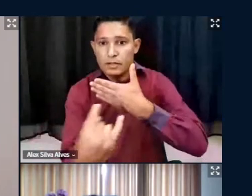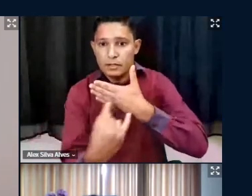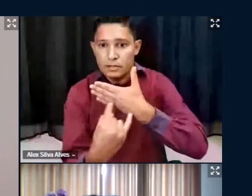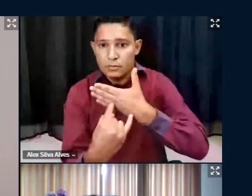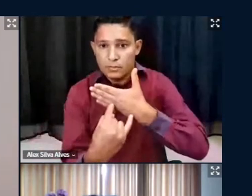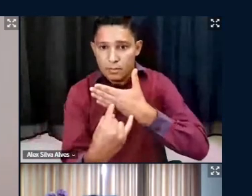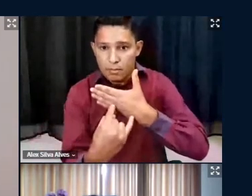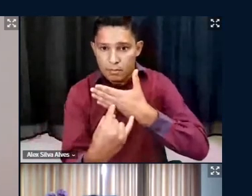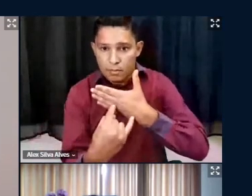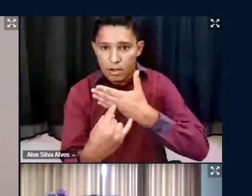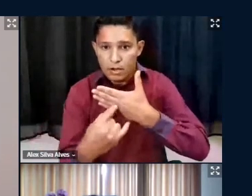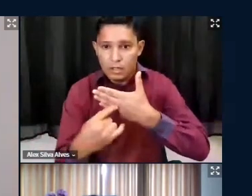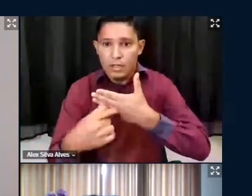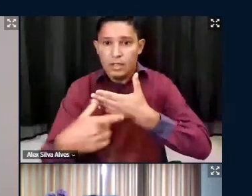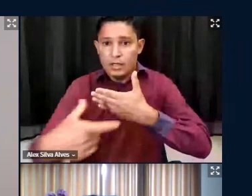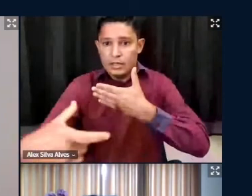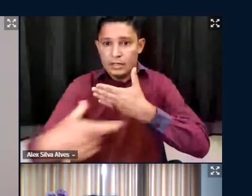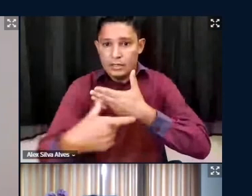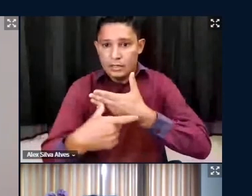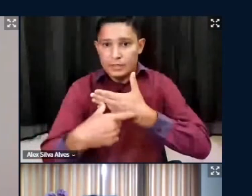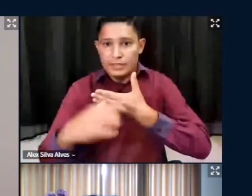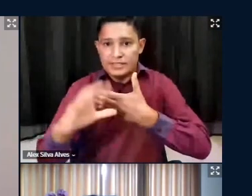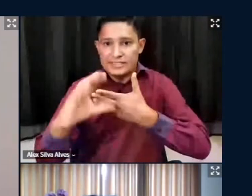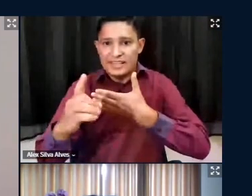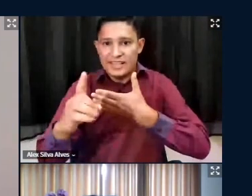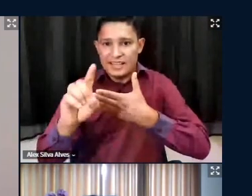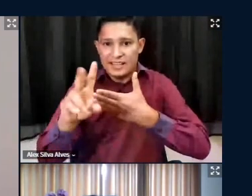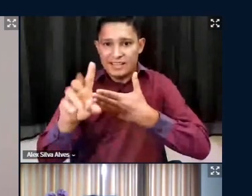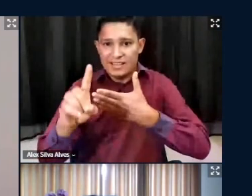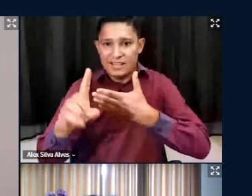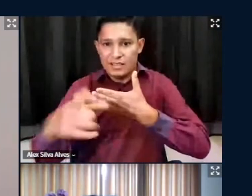inclusive, compartilhada.